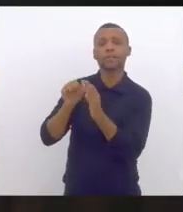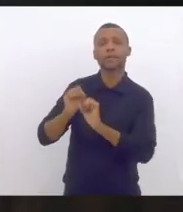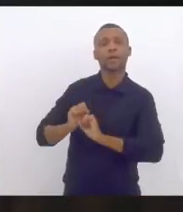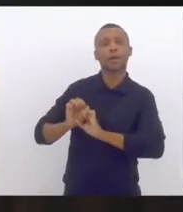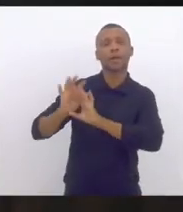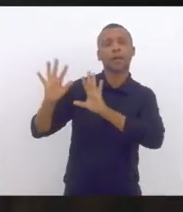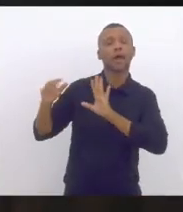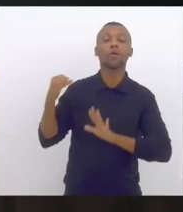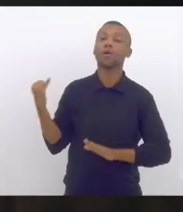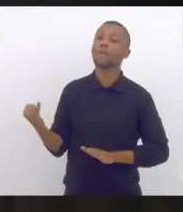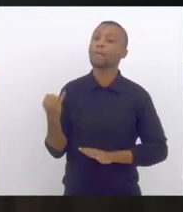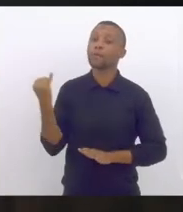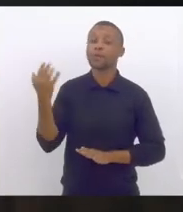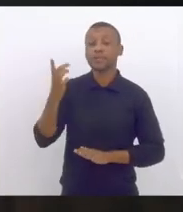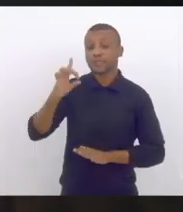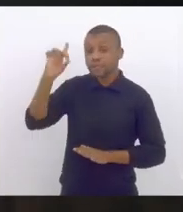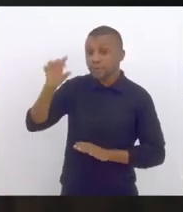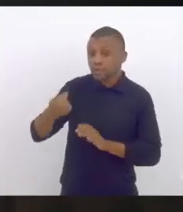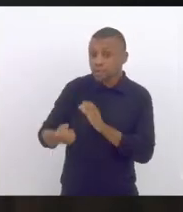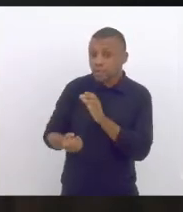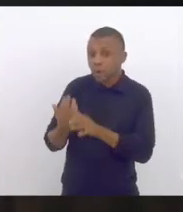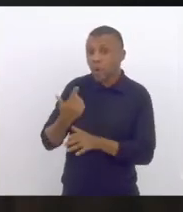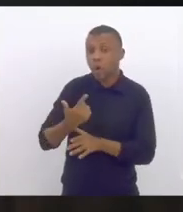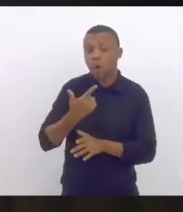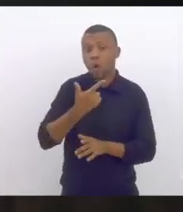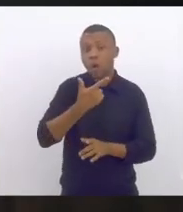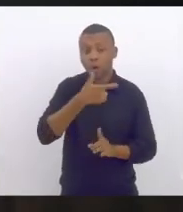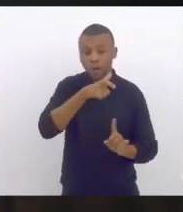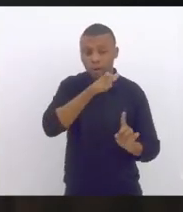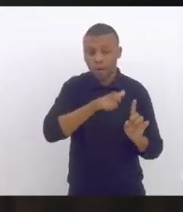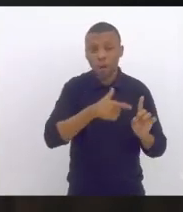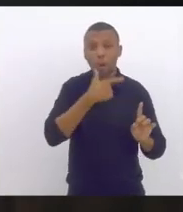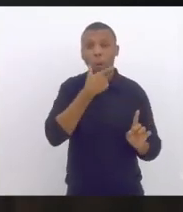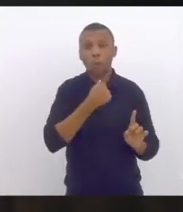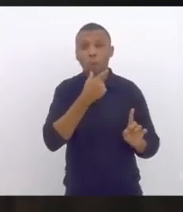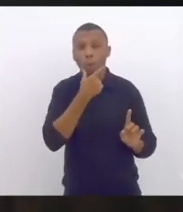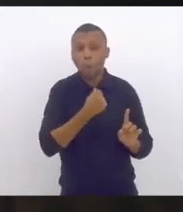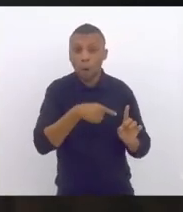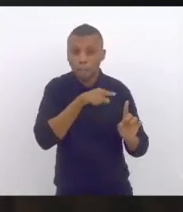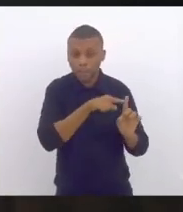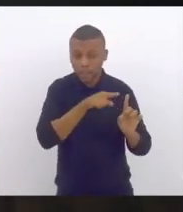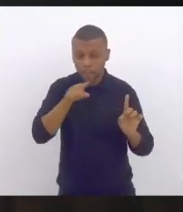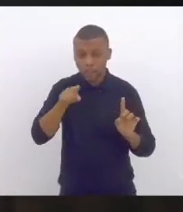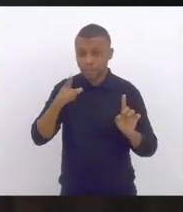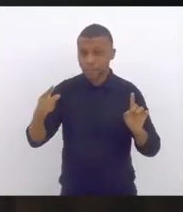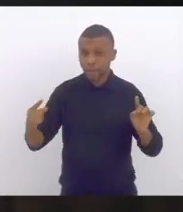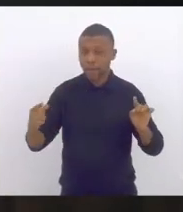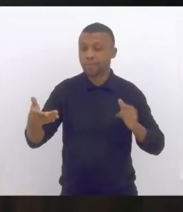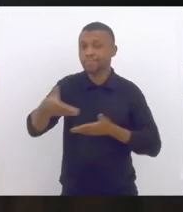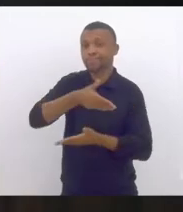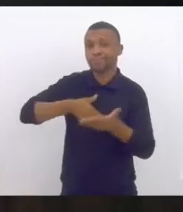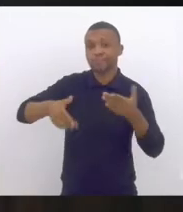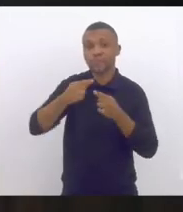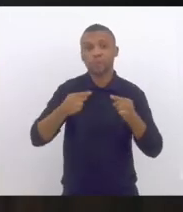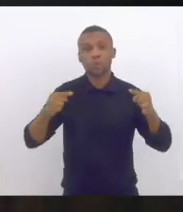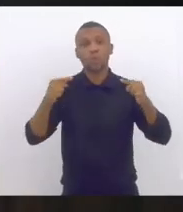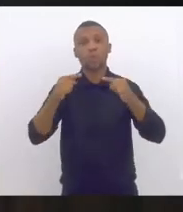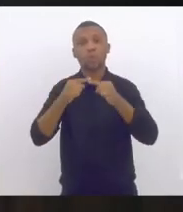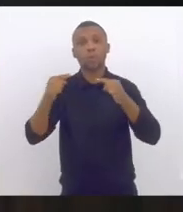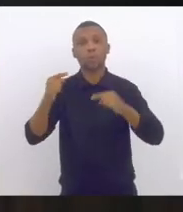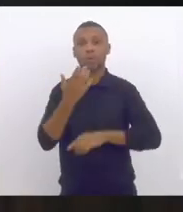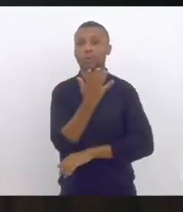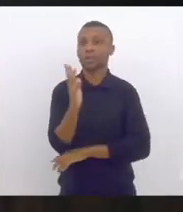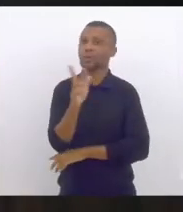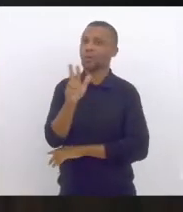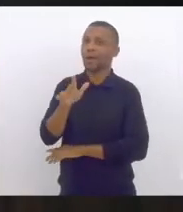também importantíssimo. Deus criou o homem, nos fez para viver em harmonia com a natureza, não destruindo